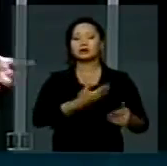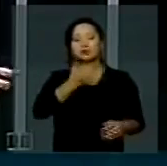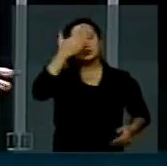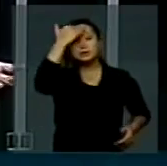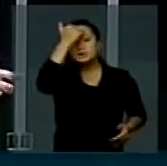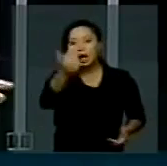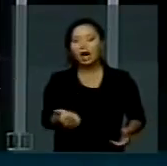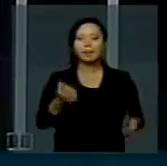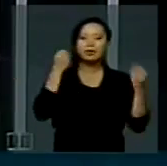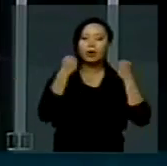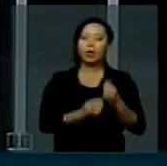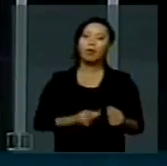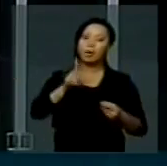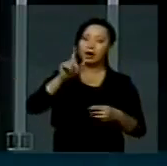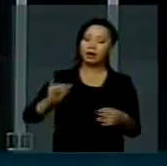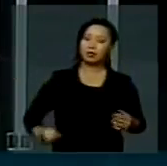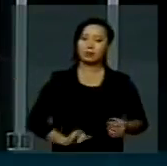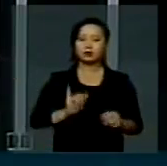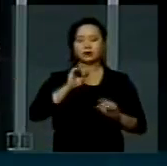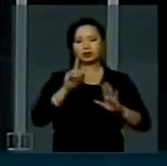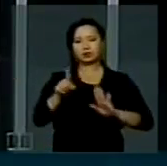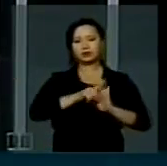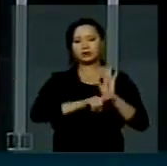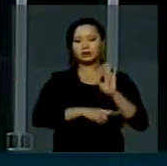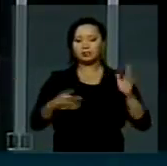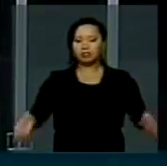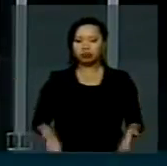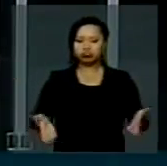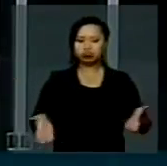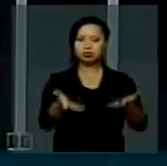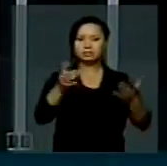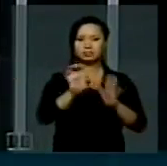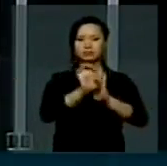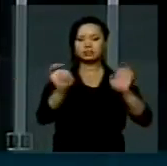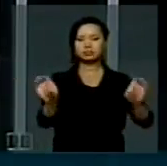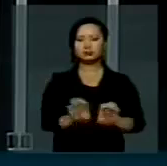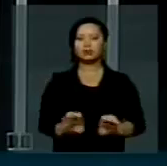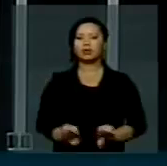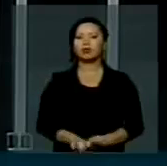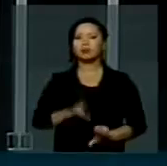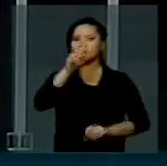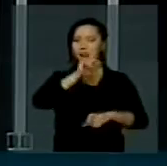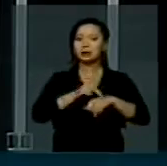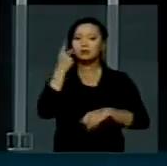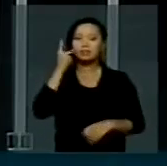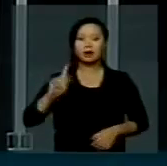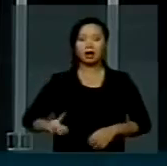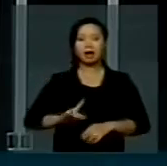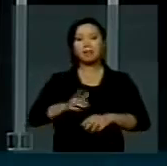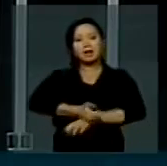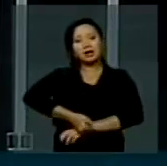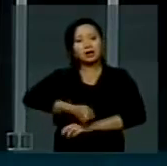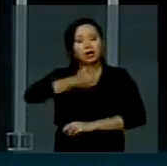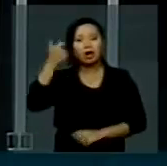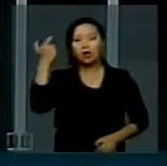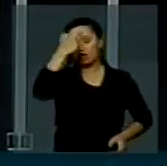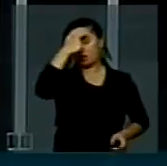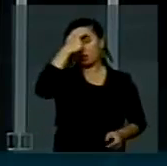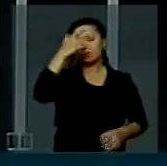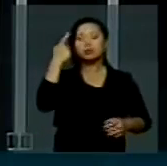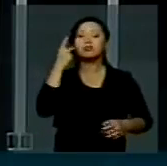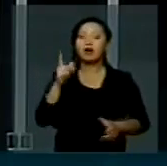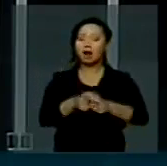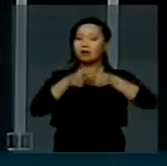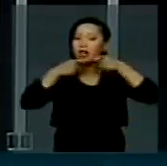hoje tem esse programa em alavancar a infraestrutura do país para melhorar a nossa logística, para ampliar a criação de